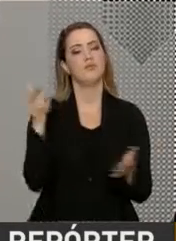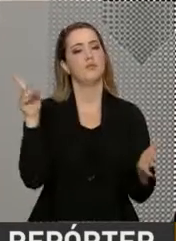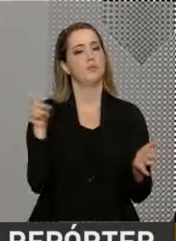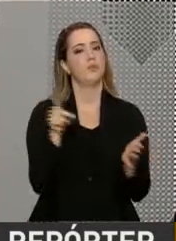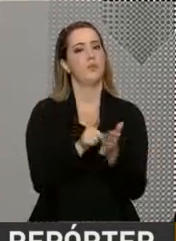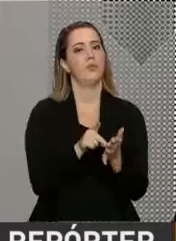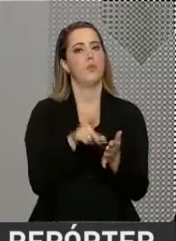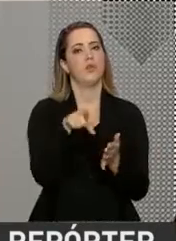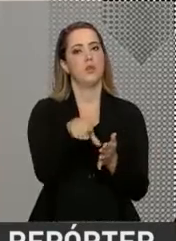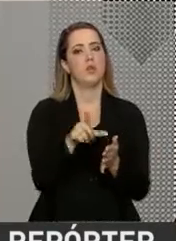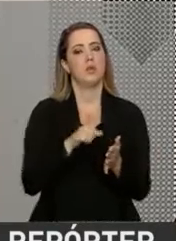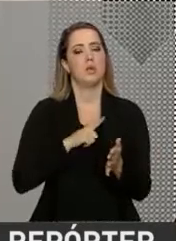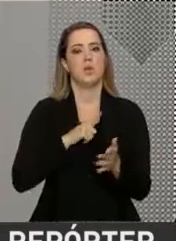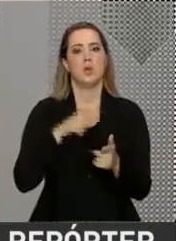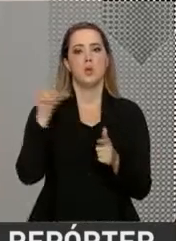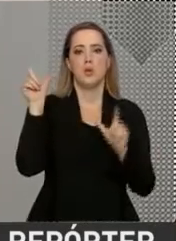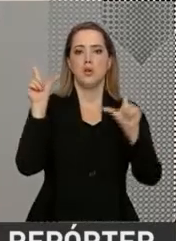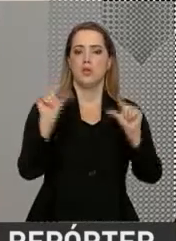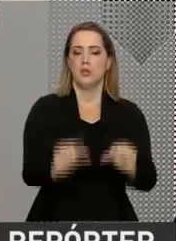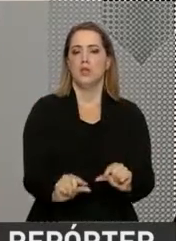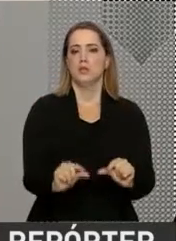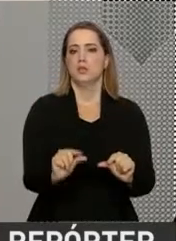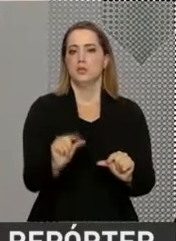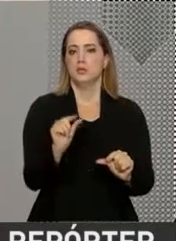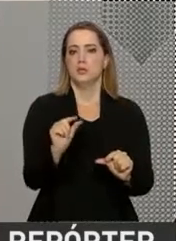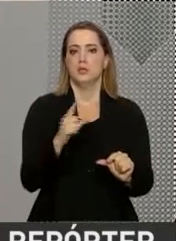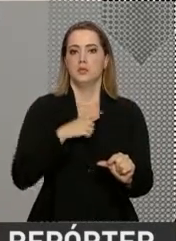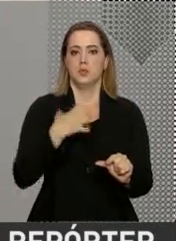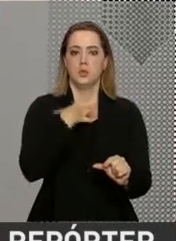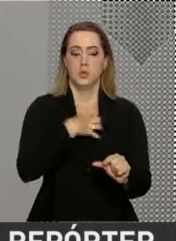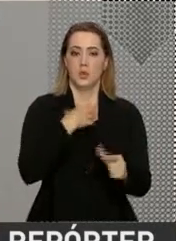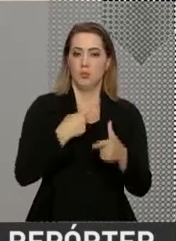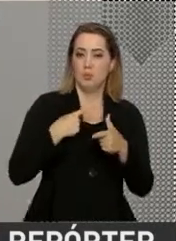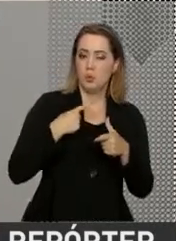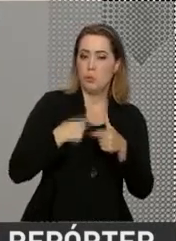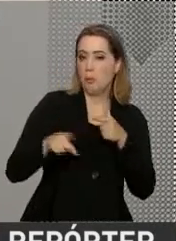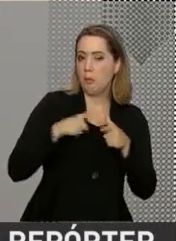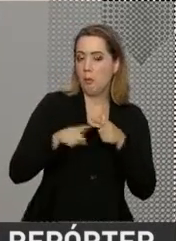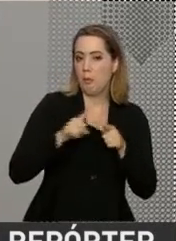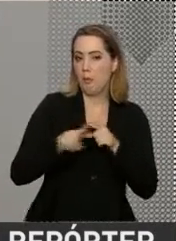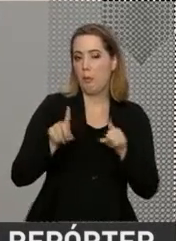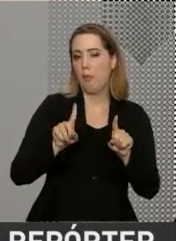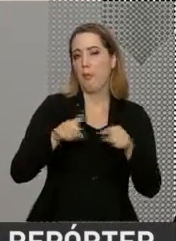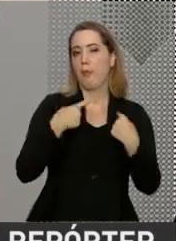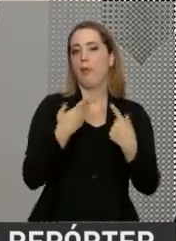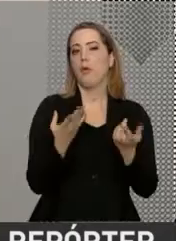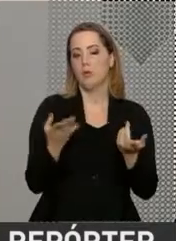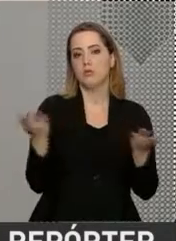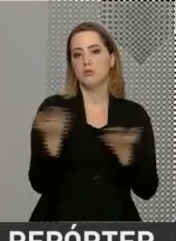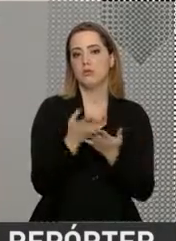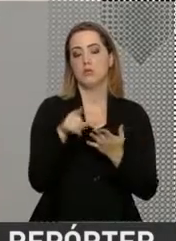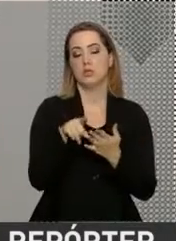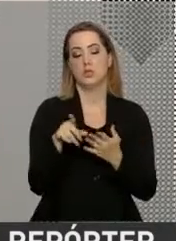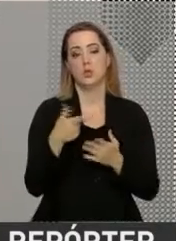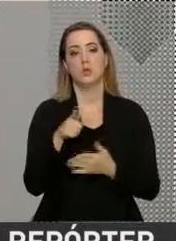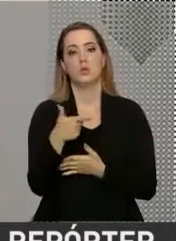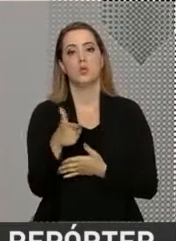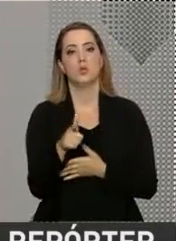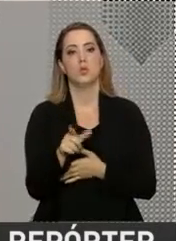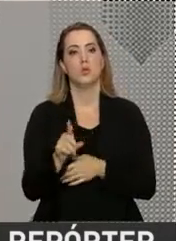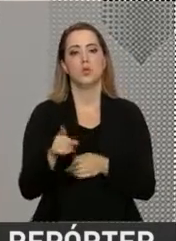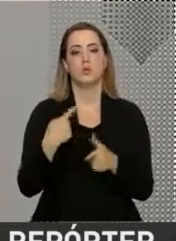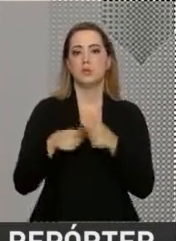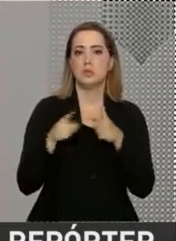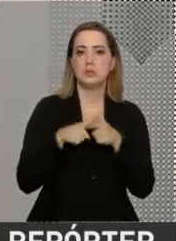são níveis muito baixos de de efeitos colaterais de efeitos adversos né nos 1 tem um efeito